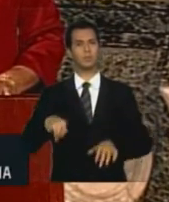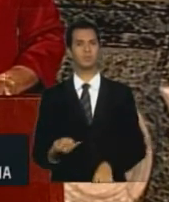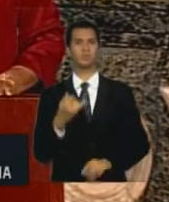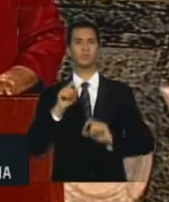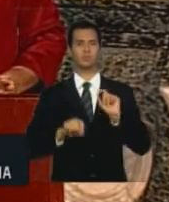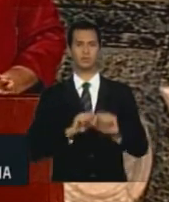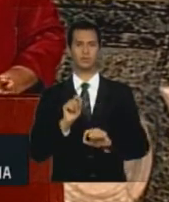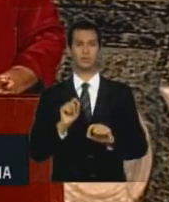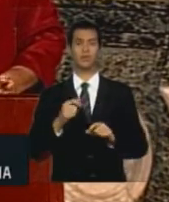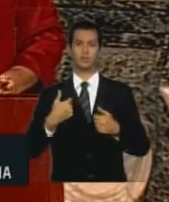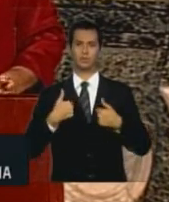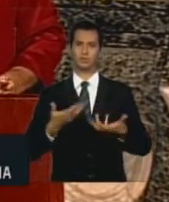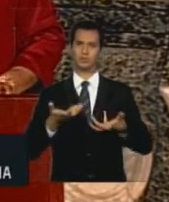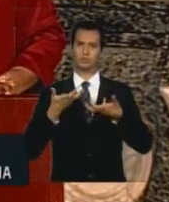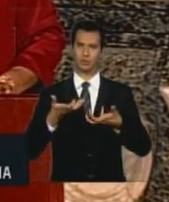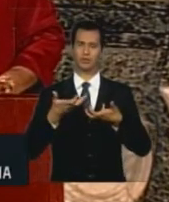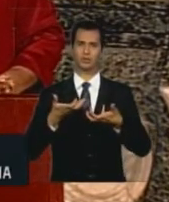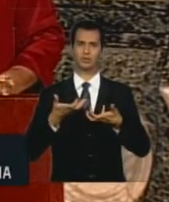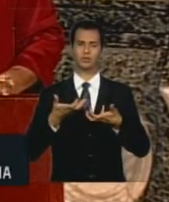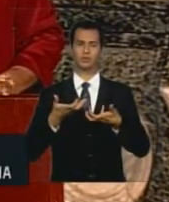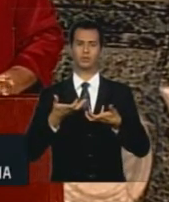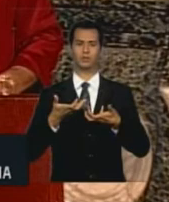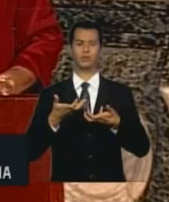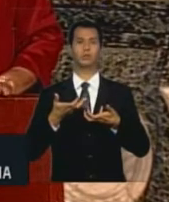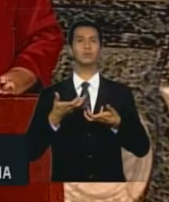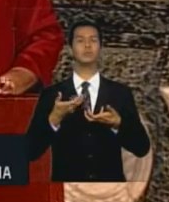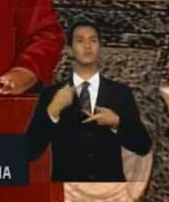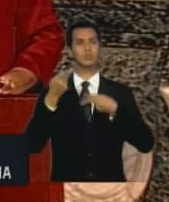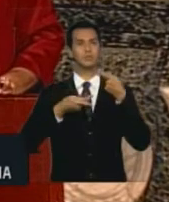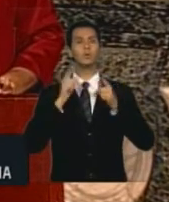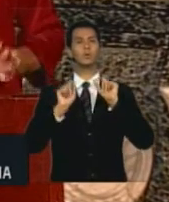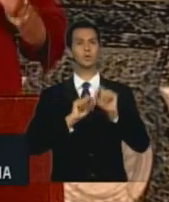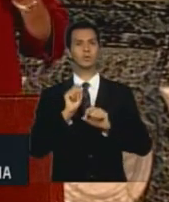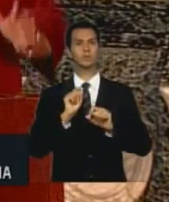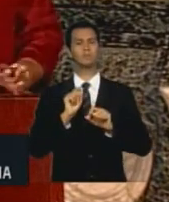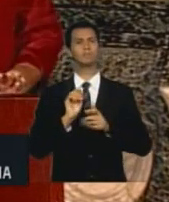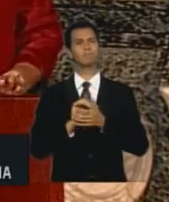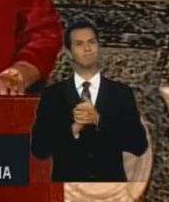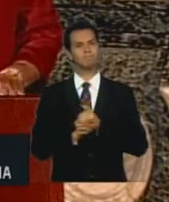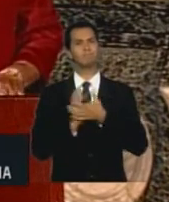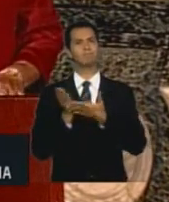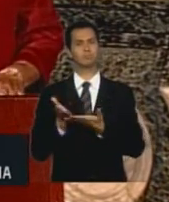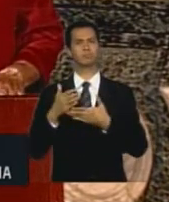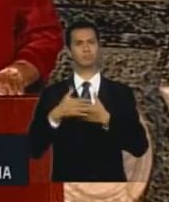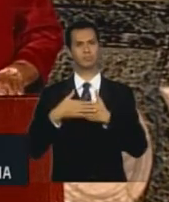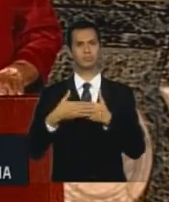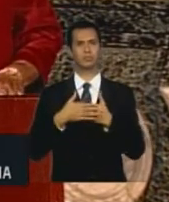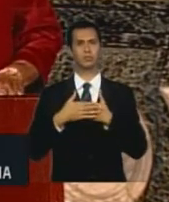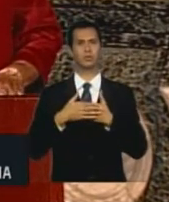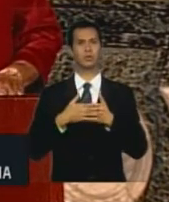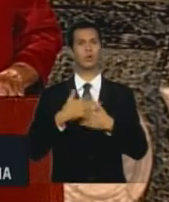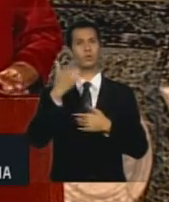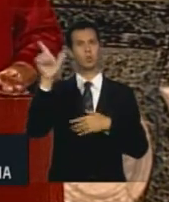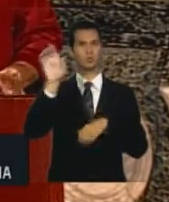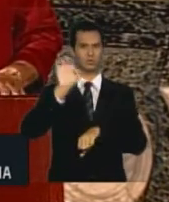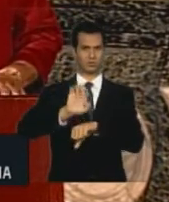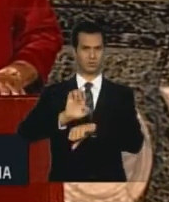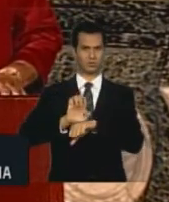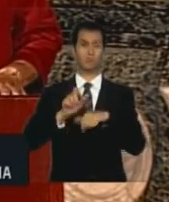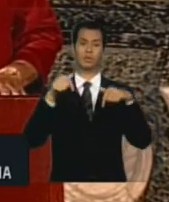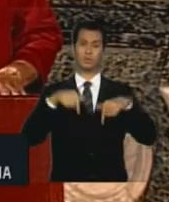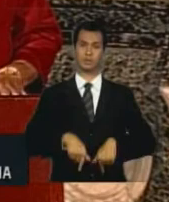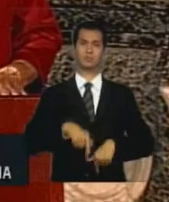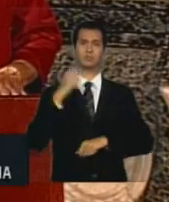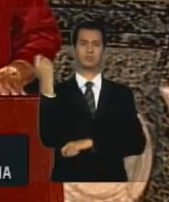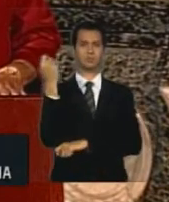transmitir também para o povo de um outro estado da federação, e nada melhor do que fazê-lo aqui no Rio Grande,